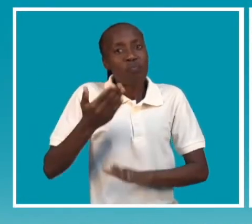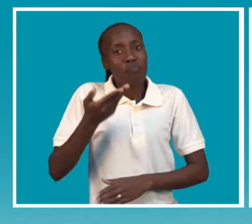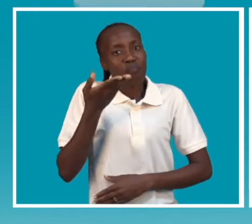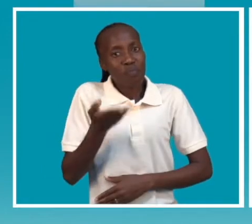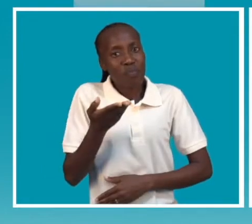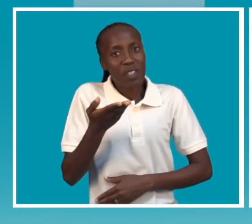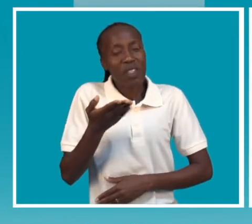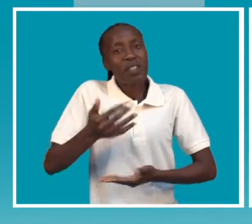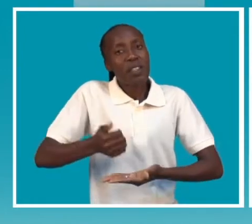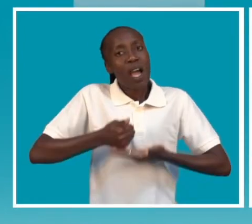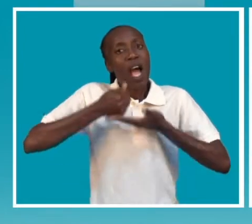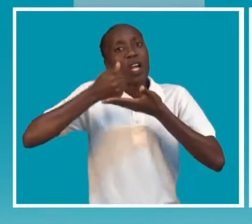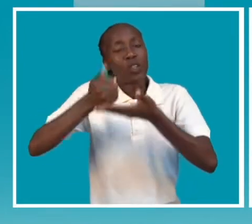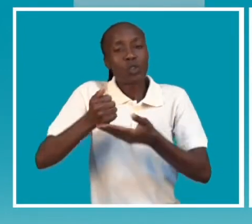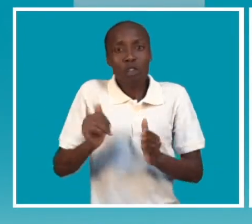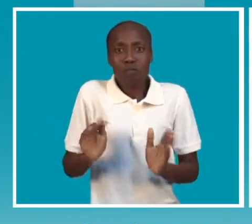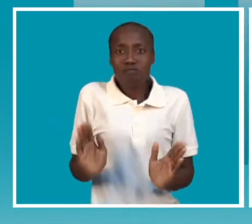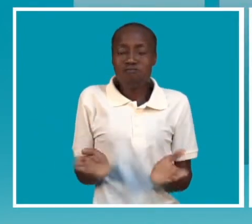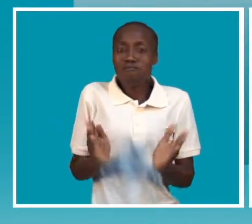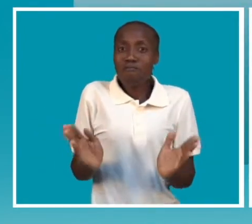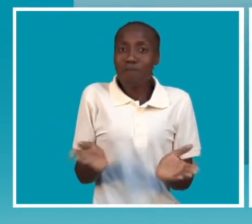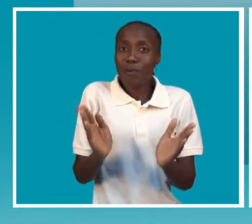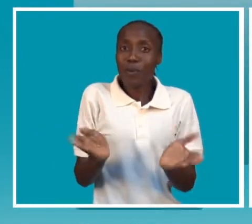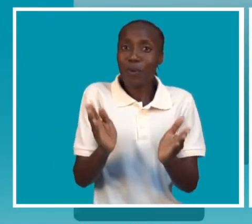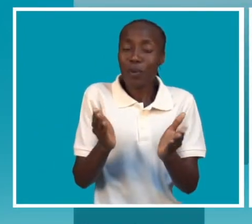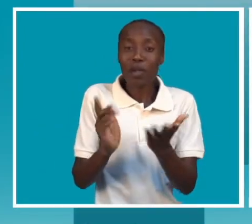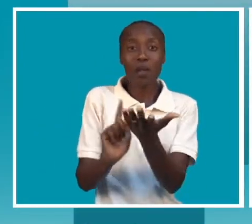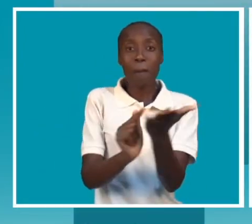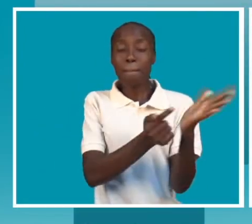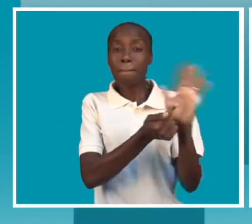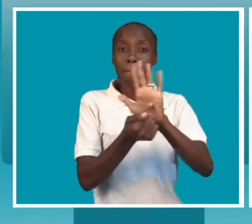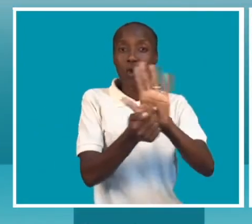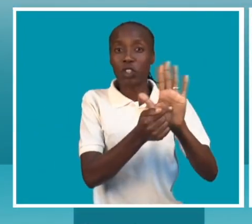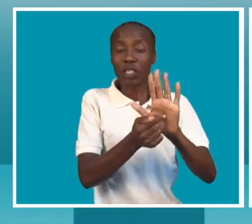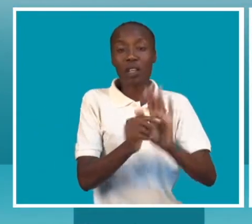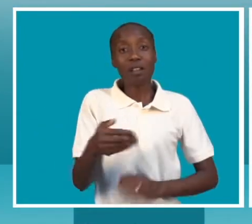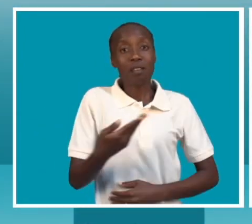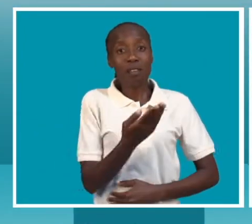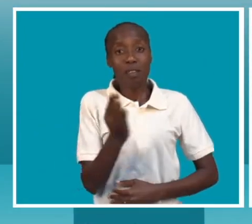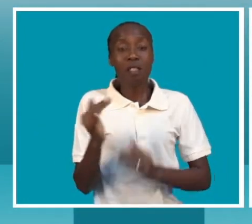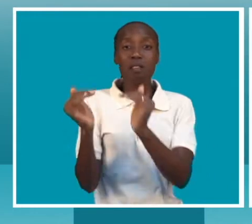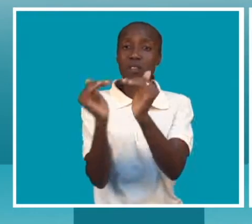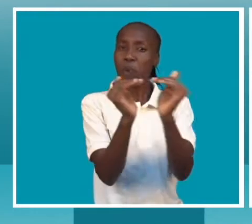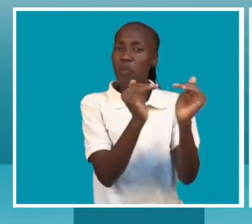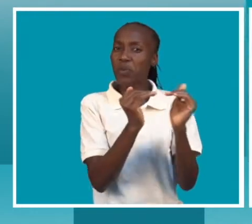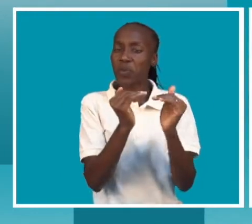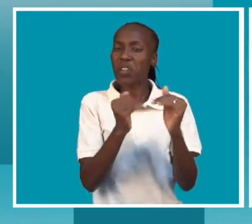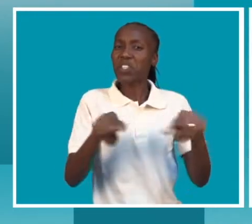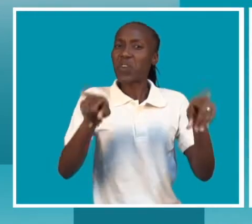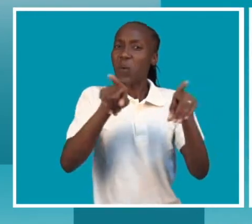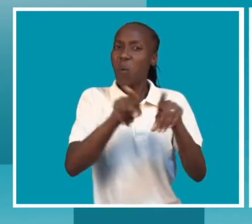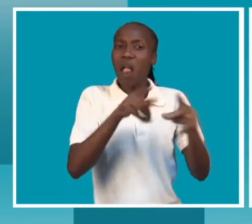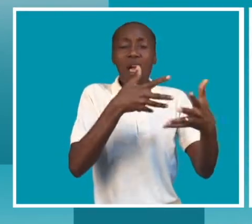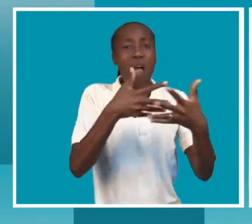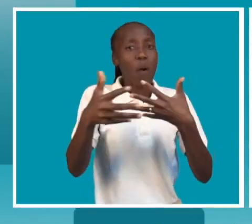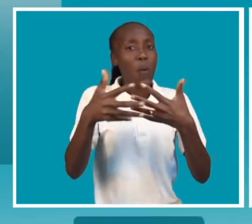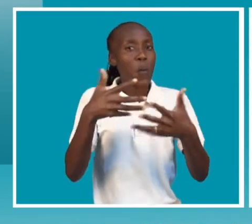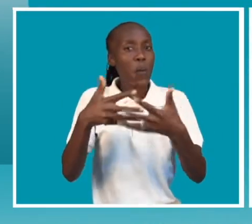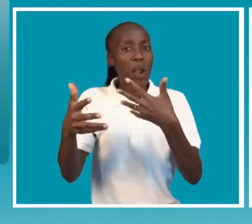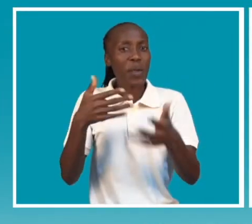ajudar a promover-lhes, a mostrar que são pessoas iguais a qualquer um, que não se podem sentir